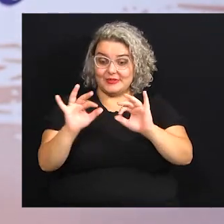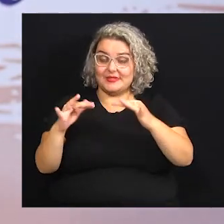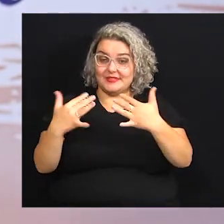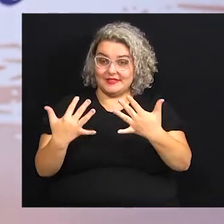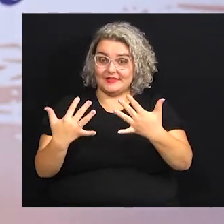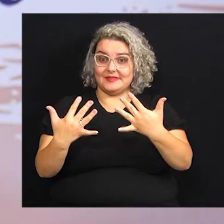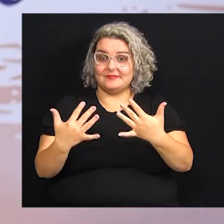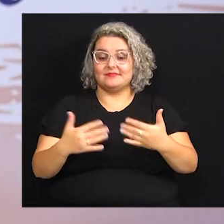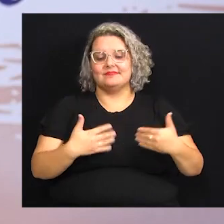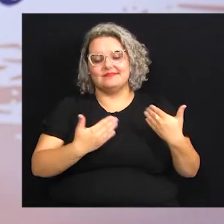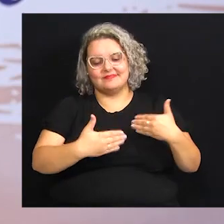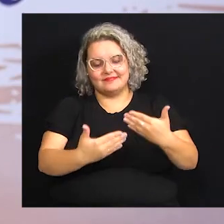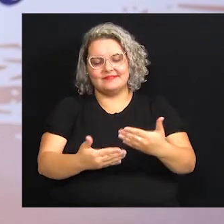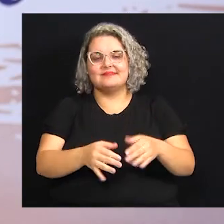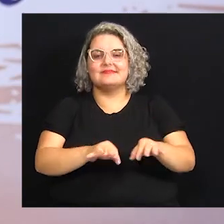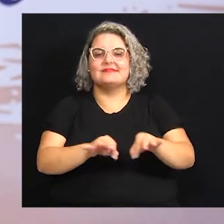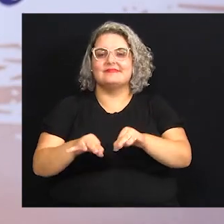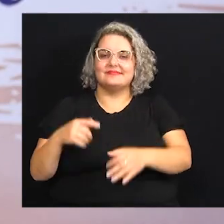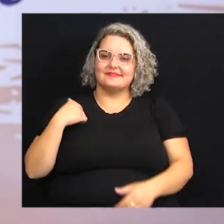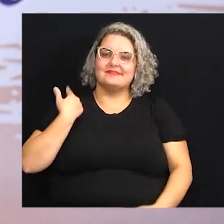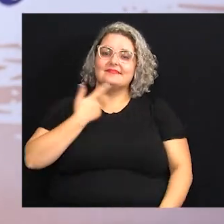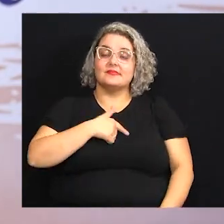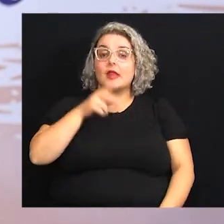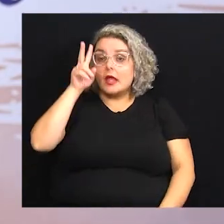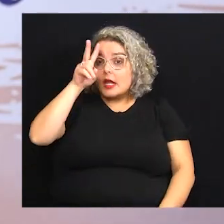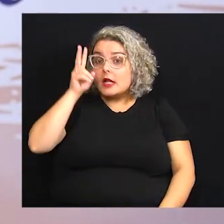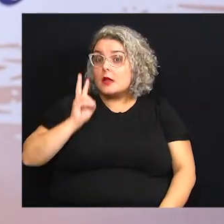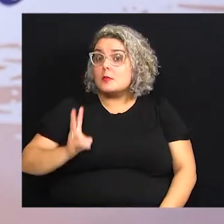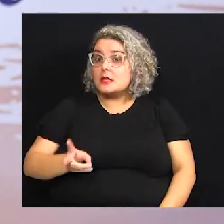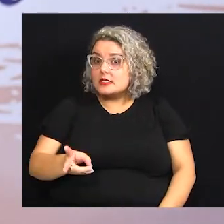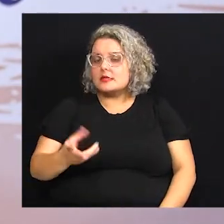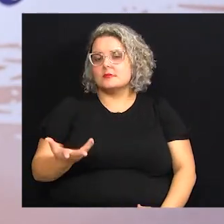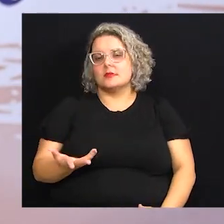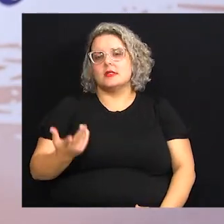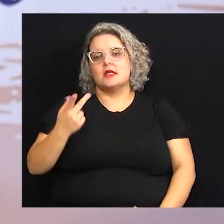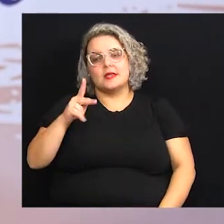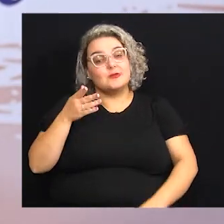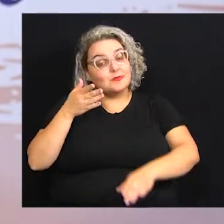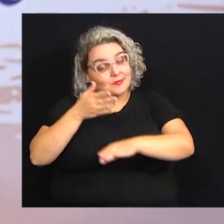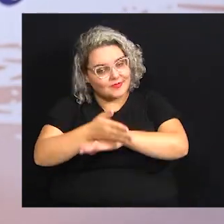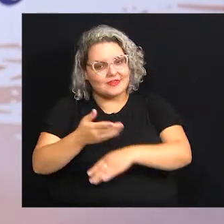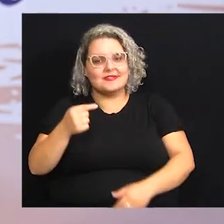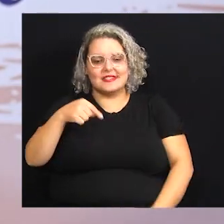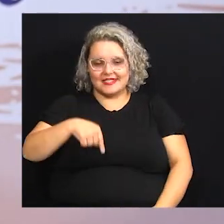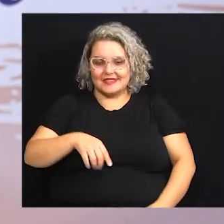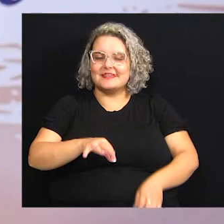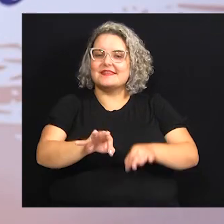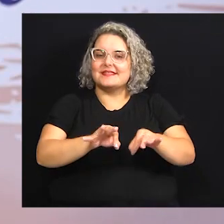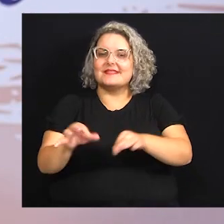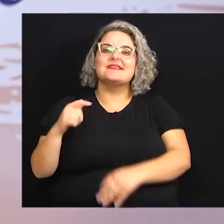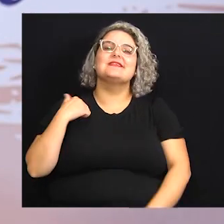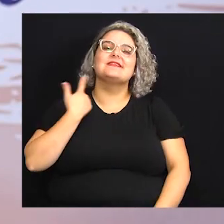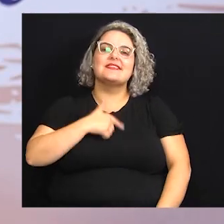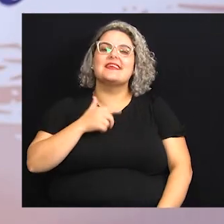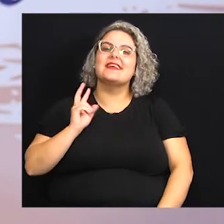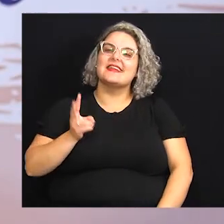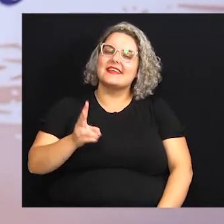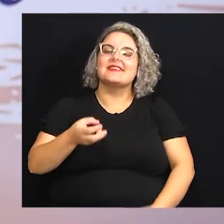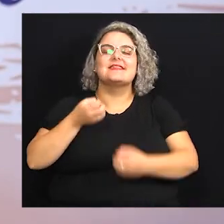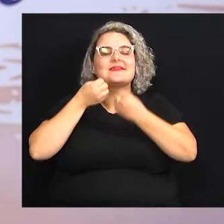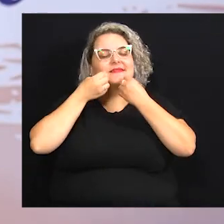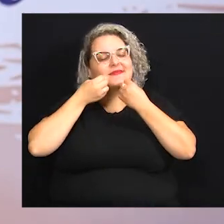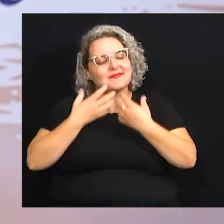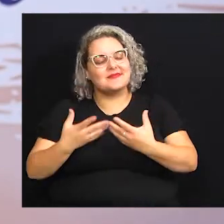companhia e audiência ao longo da nossa programação e lembrar sempre que a sua participação aqui no nosso programa é